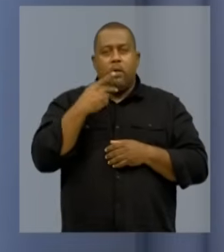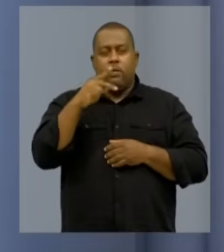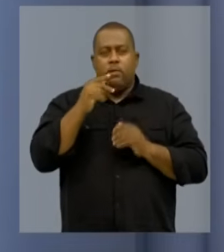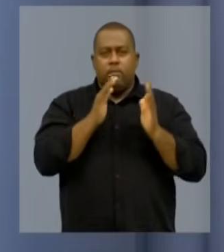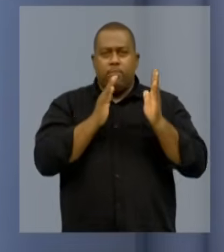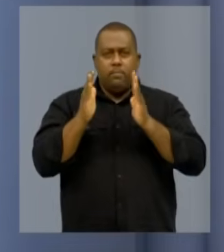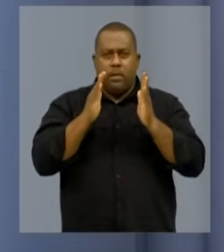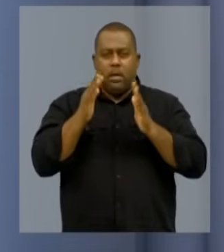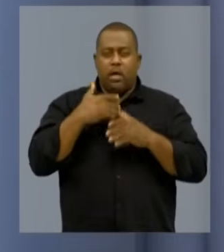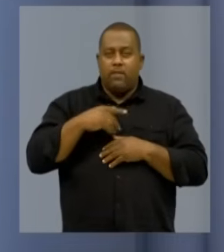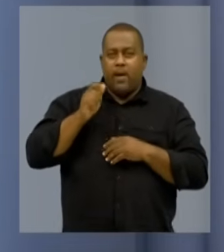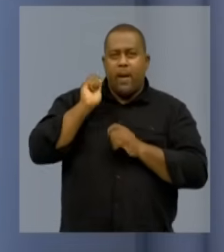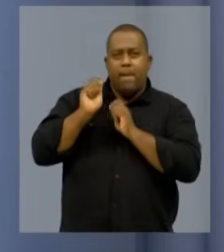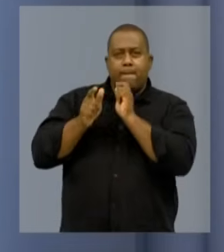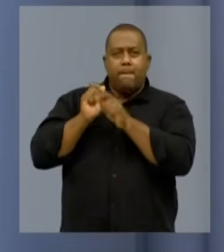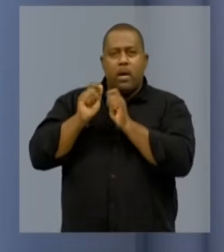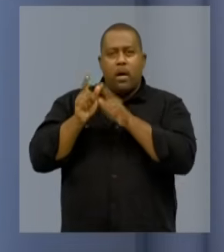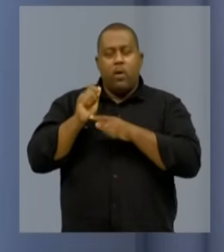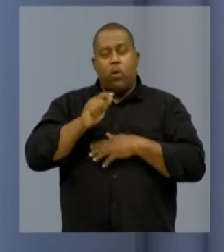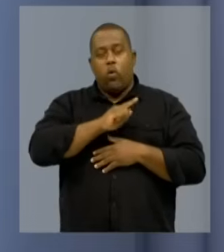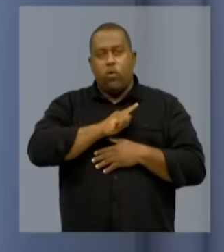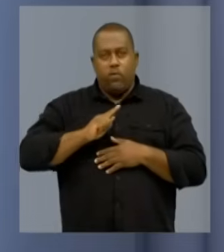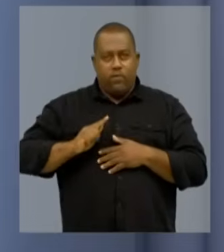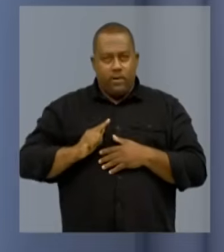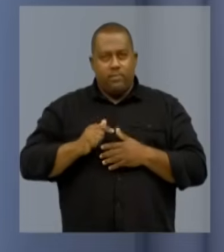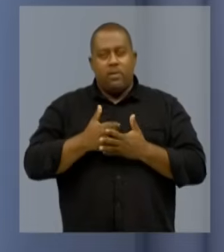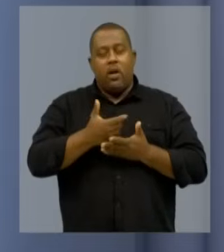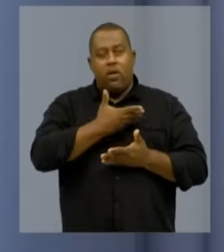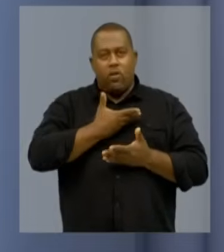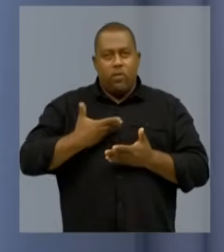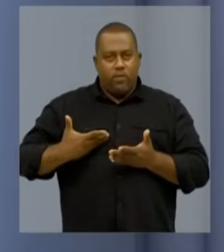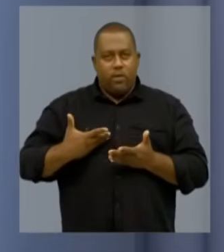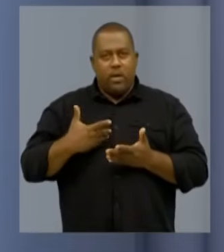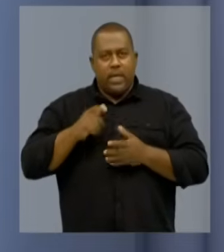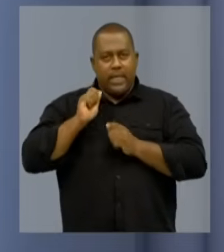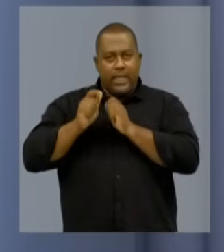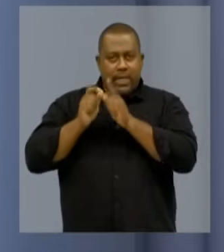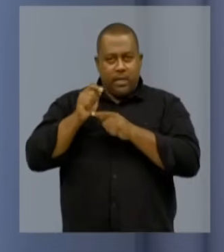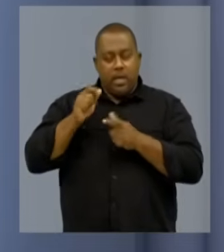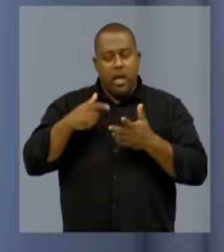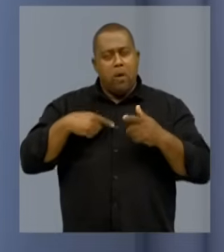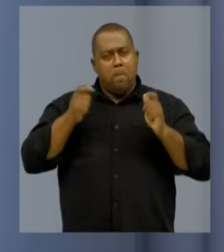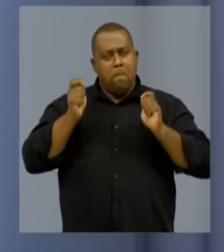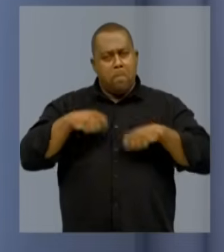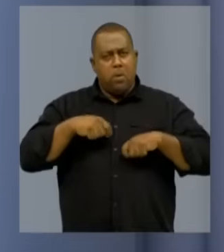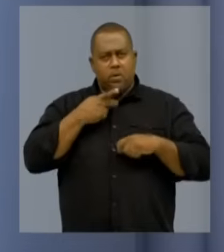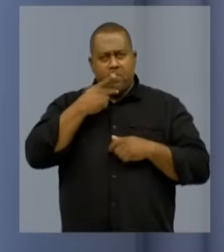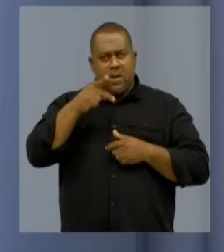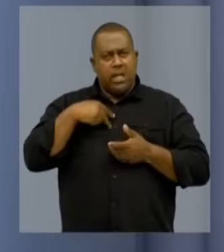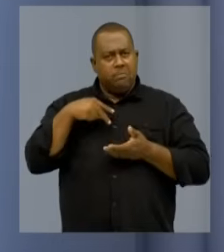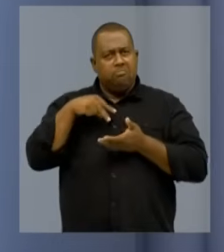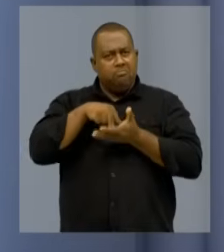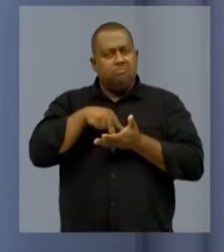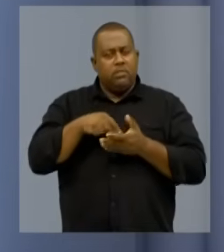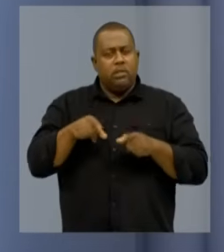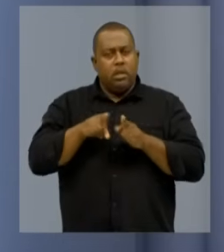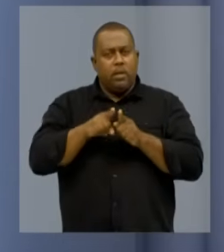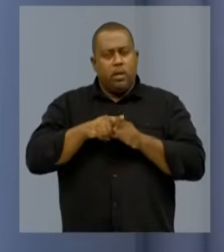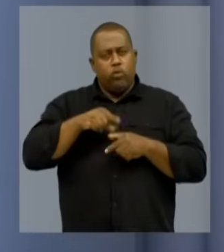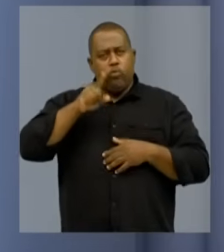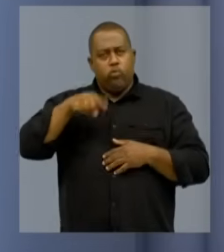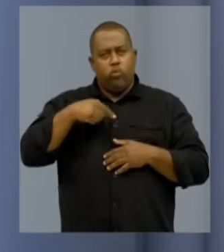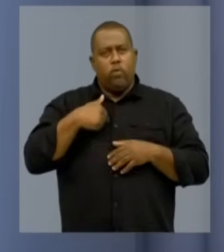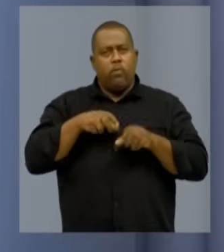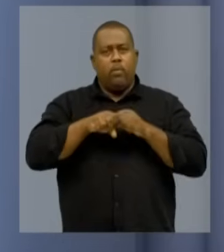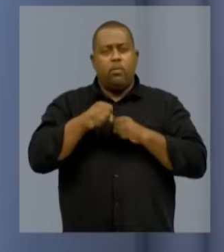as críticas ao governador, ao governo, críticas que eu tenho legitimidade para fazer, nesse caso, inclusive por ser professor,